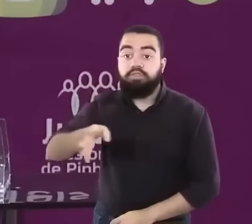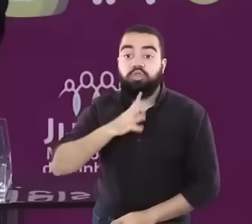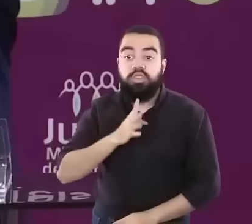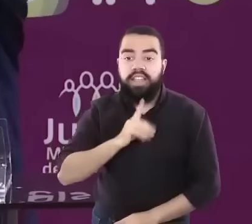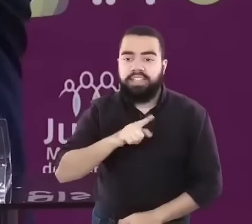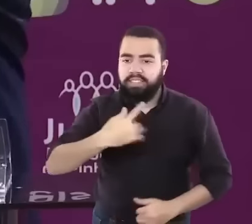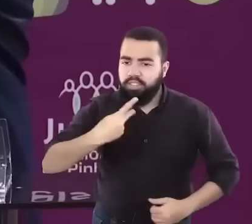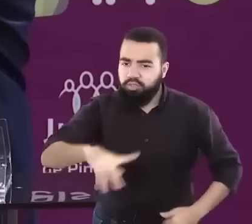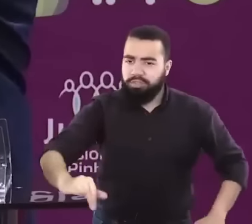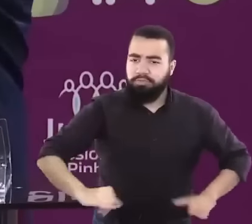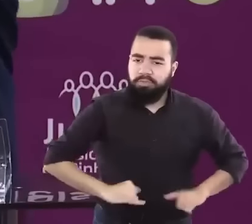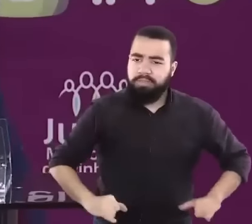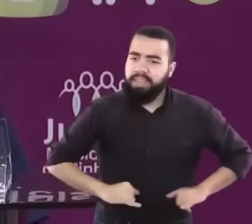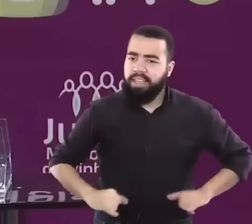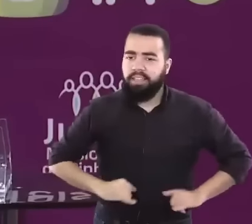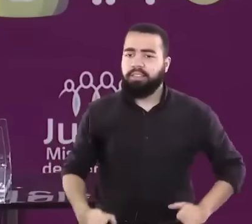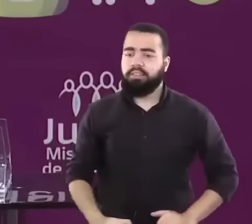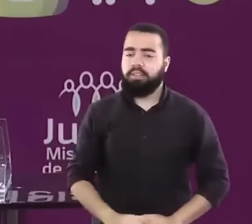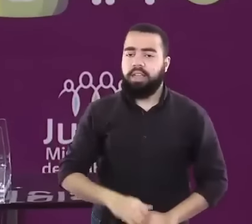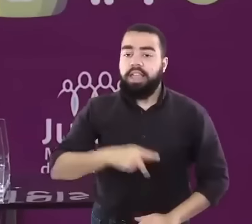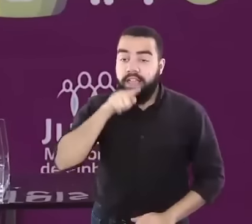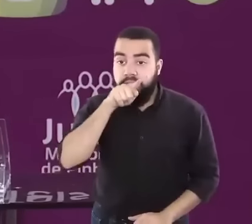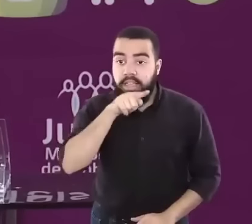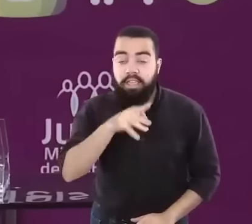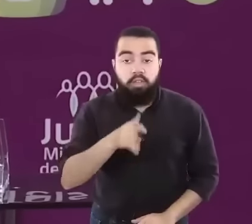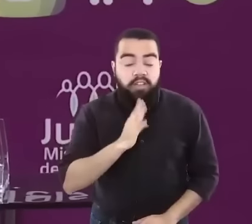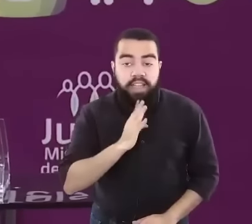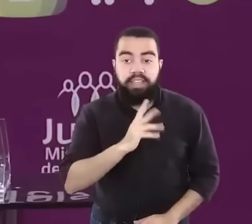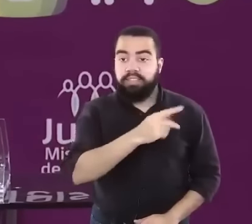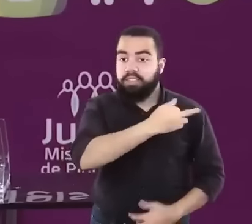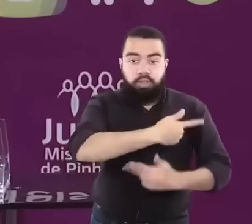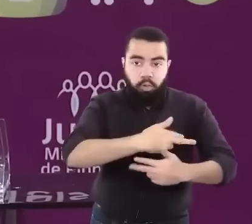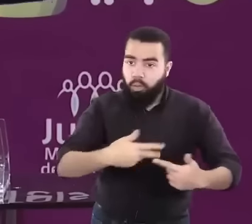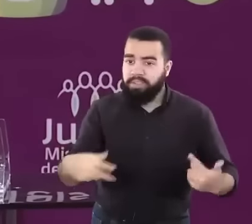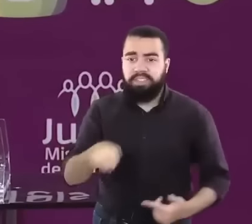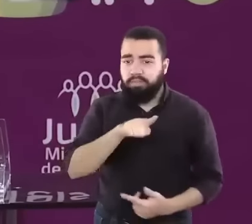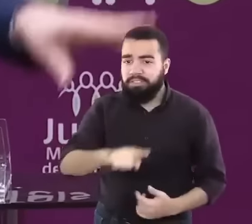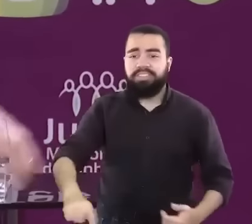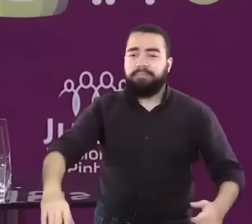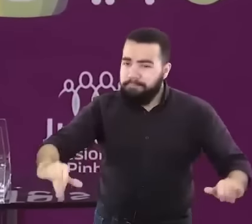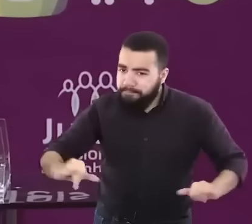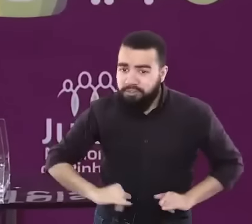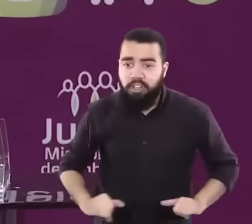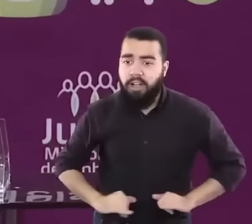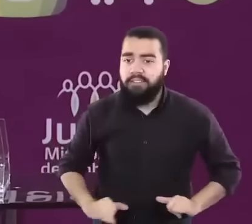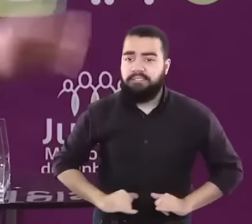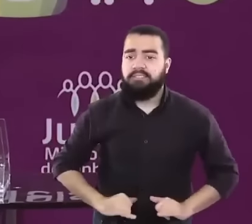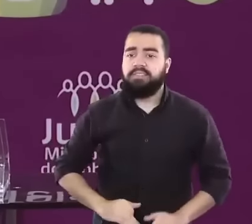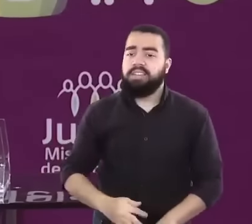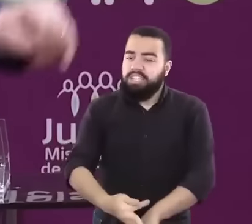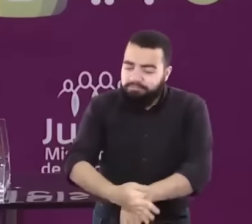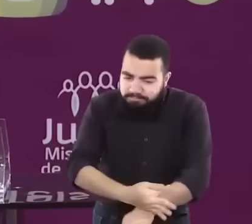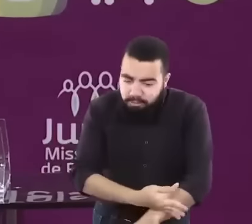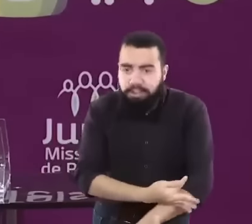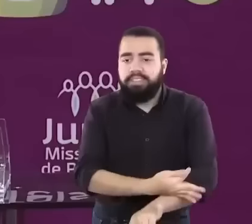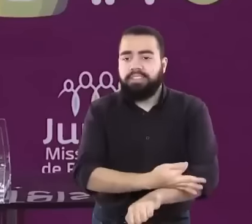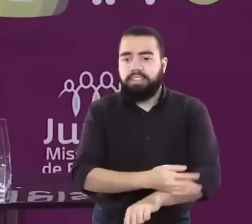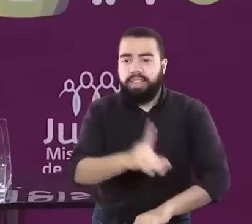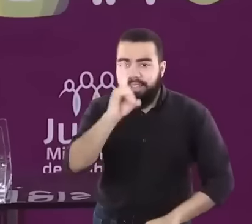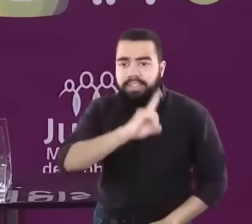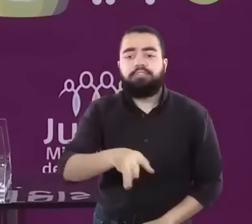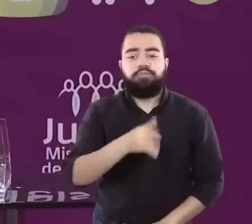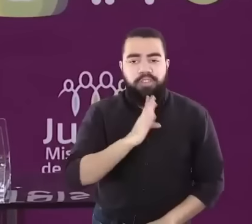Deus conhece as injustiças que porventura você sofra ele sabe conhece e Ele defende